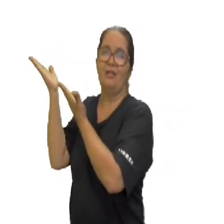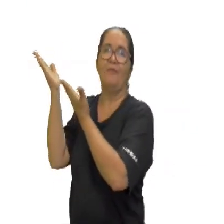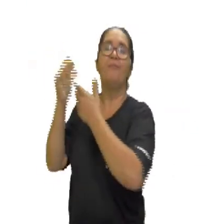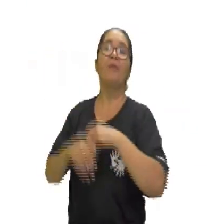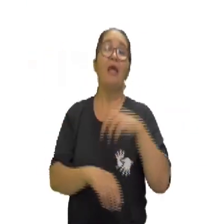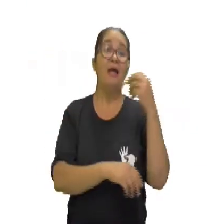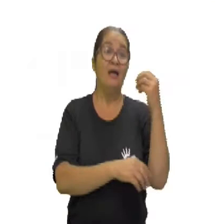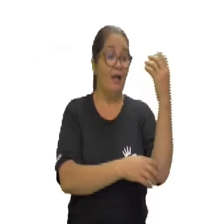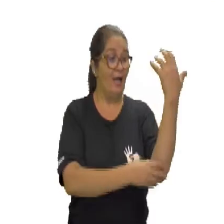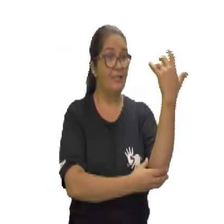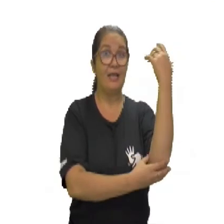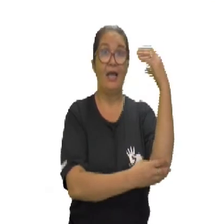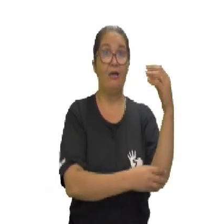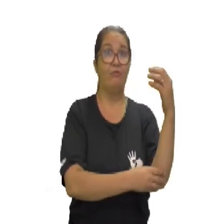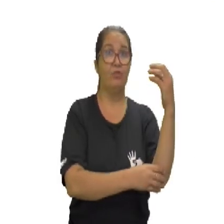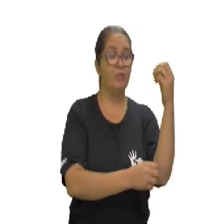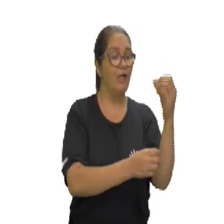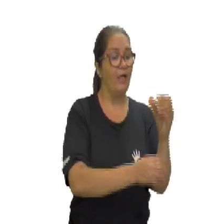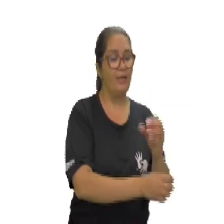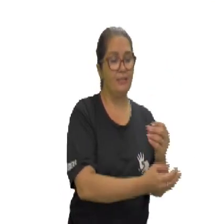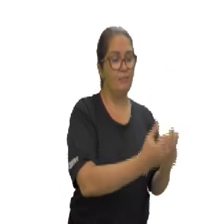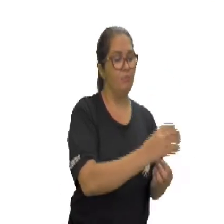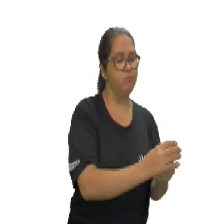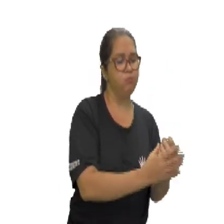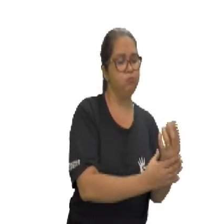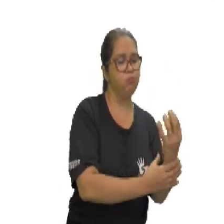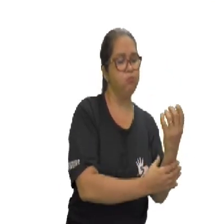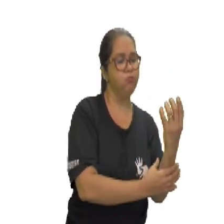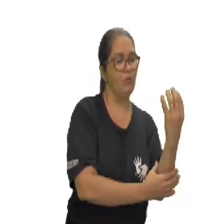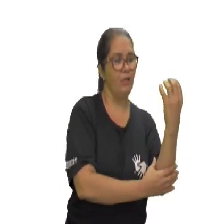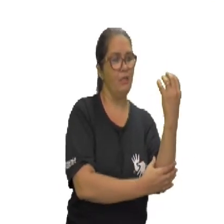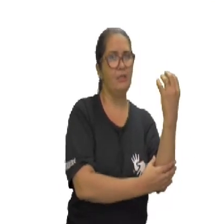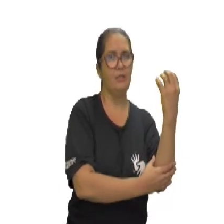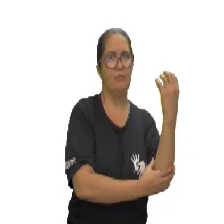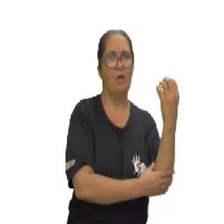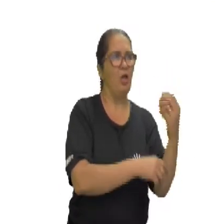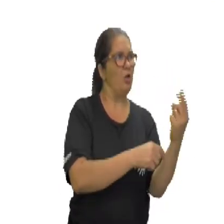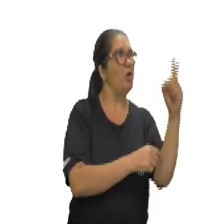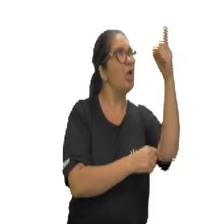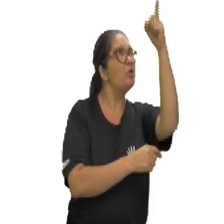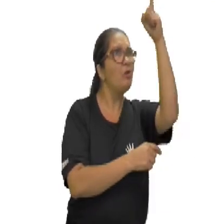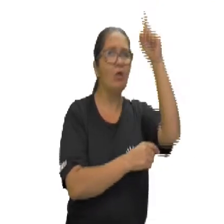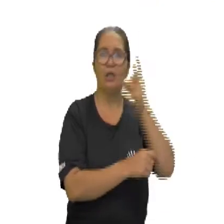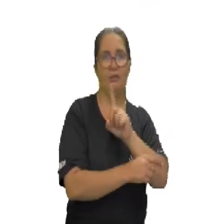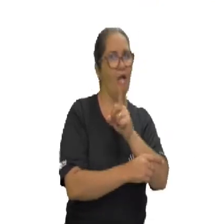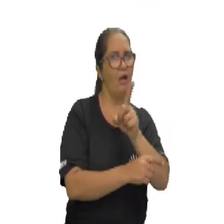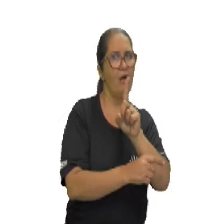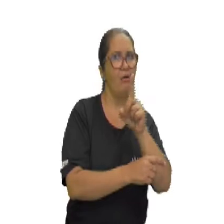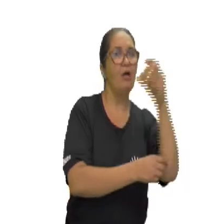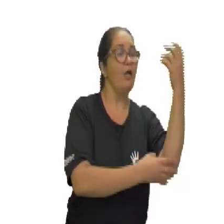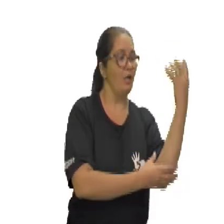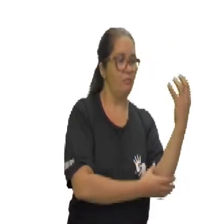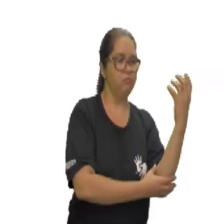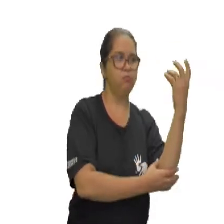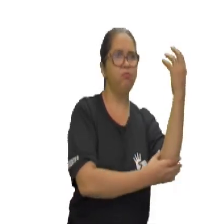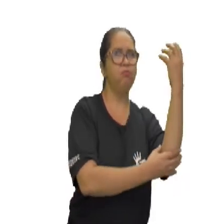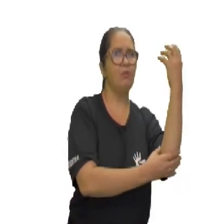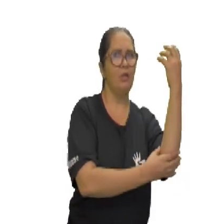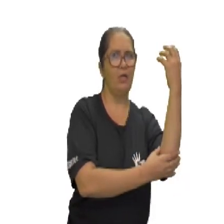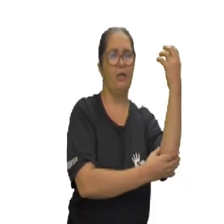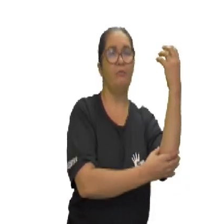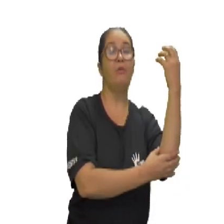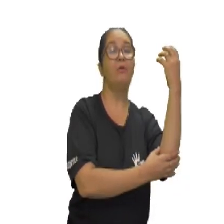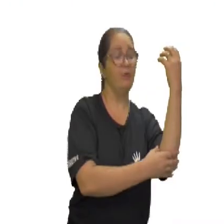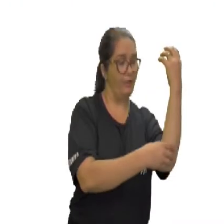porte. Por que médio e pequeno porte? Não é uma região em que o solo favorece o crescimento